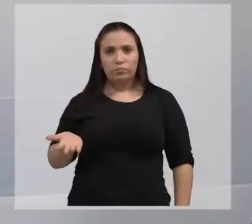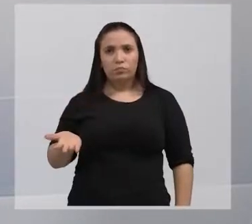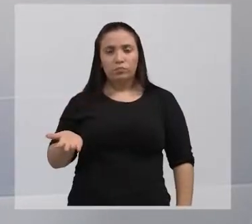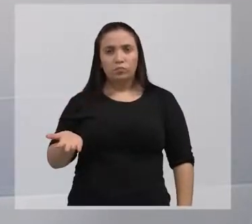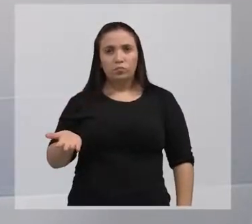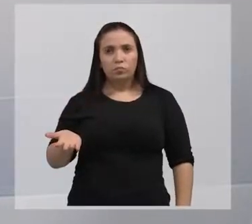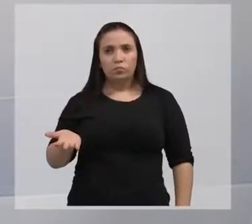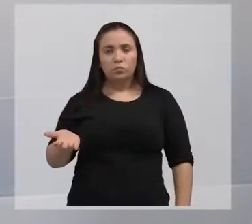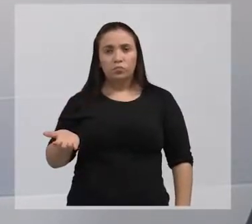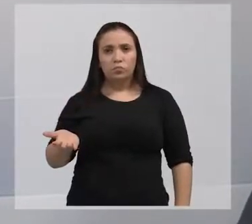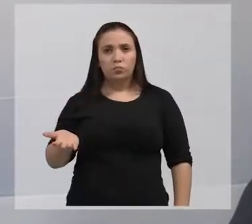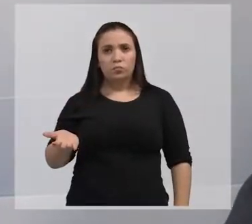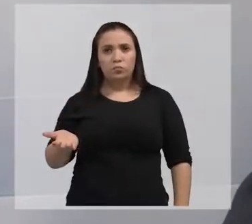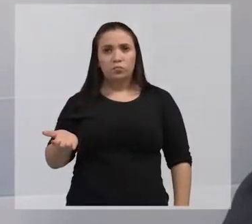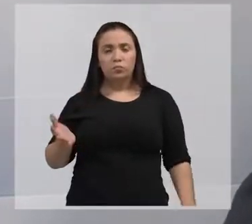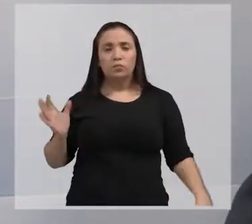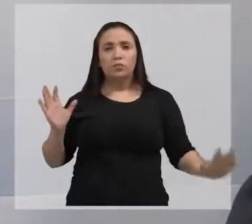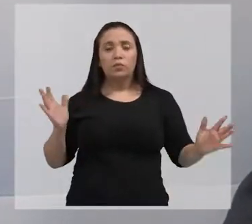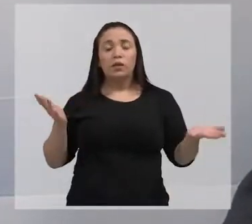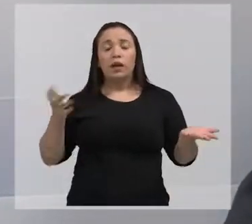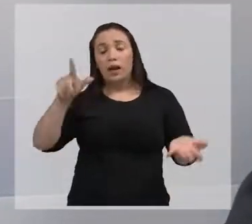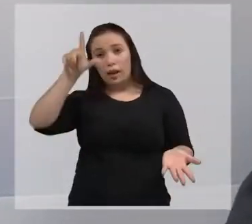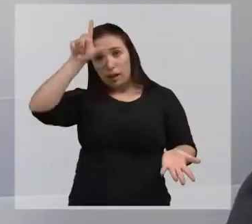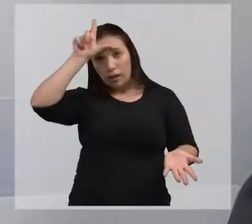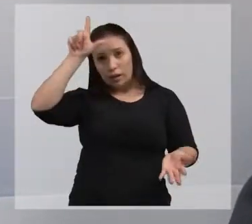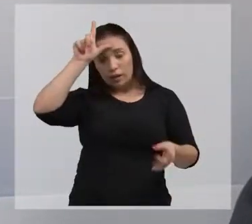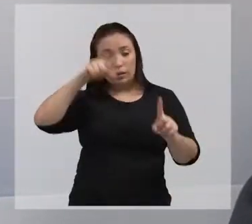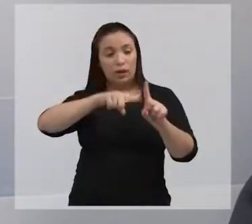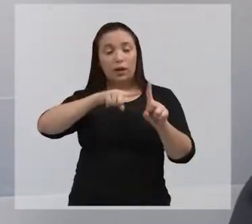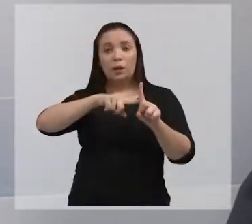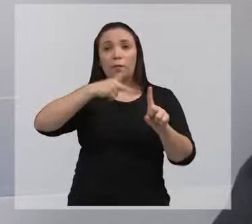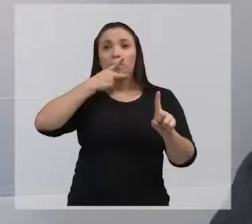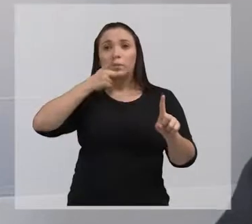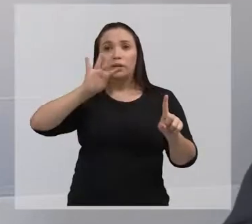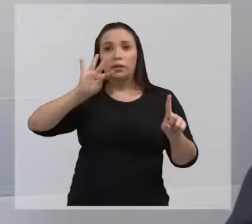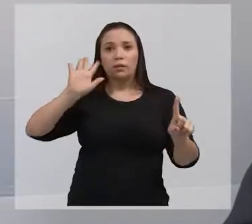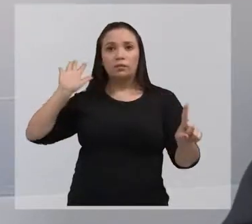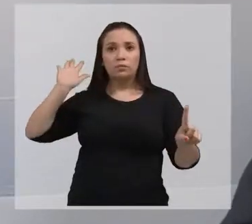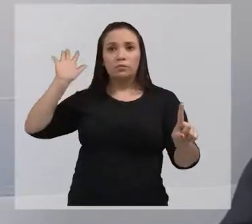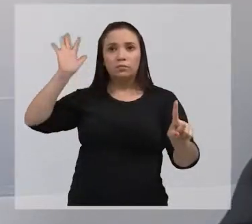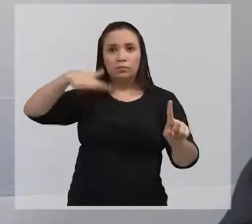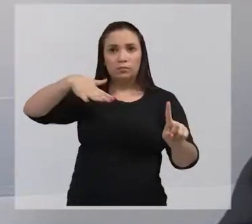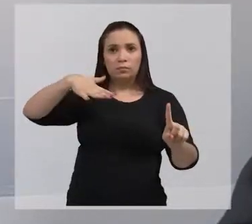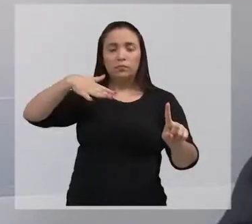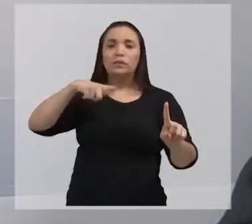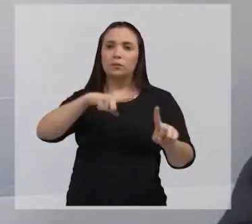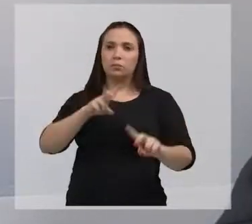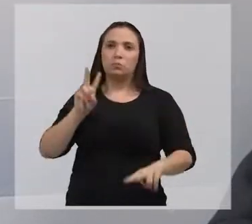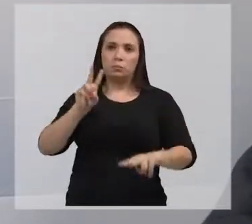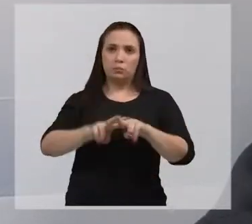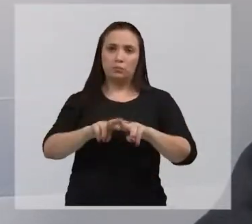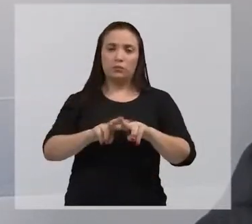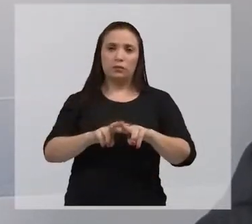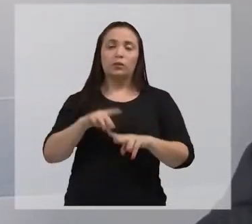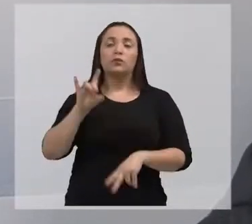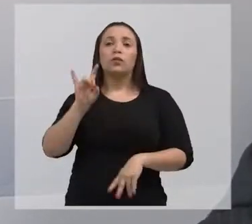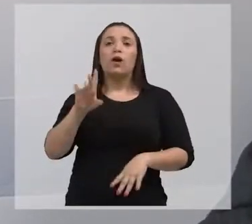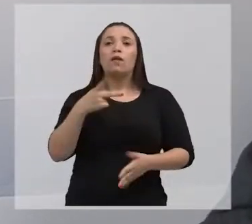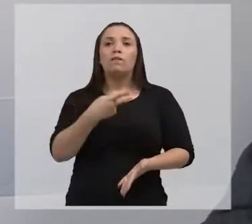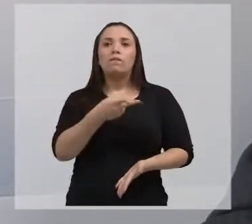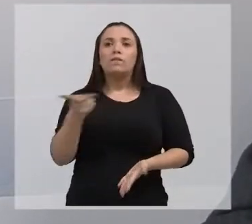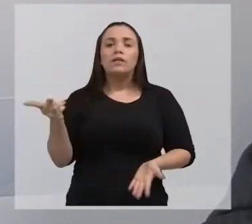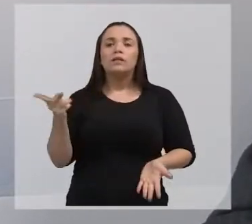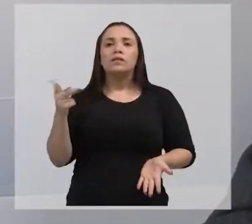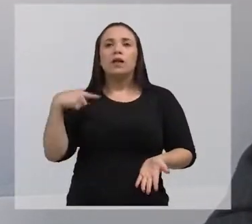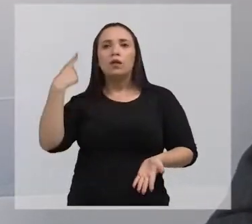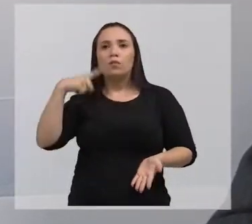Literalmente, desmontaram a maior liderança do Partido dos Trabalhadores. Está preso. Só recebe visita